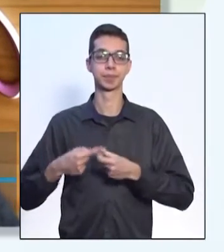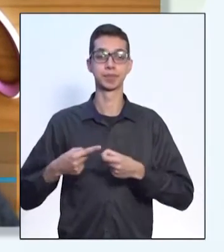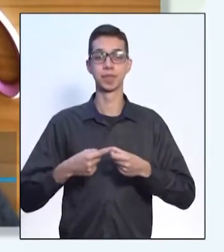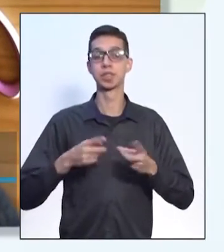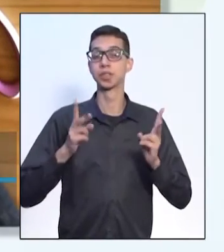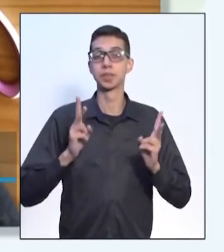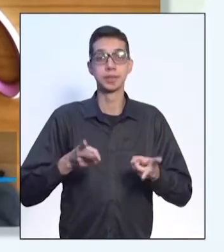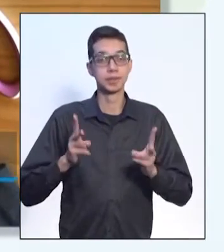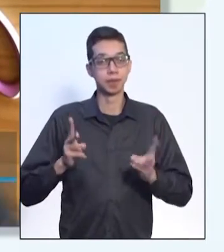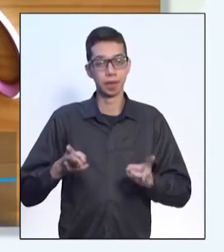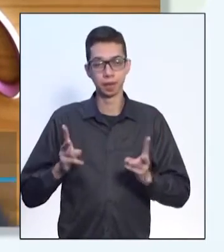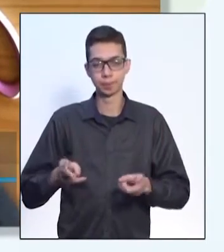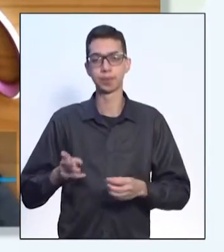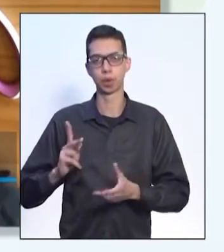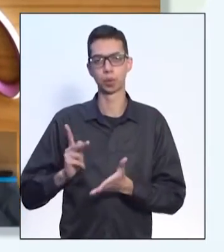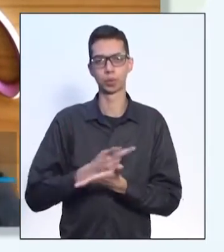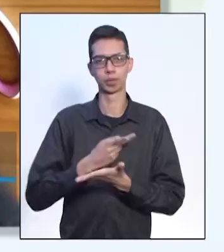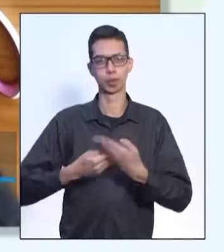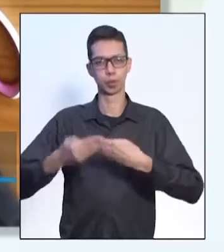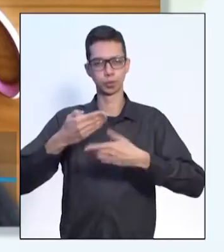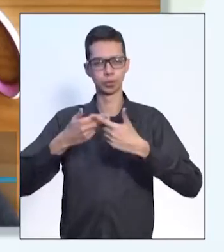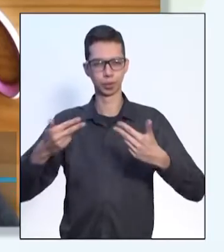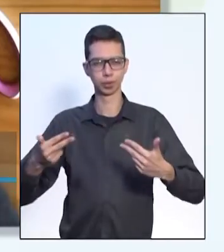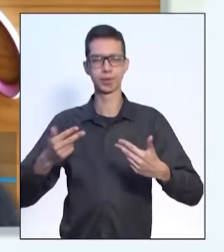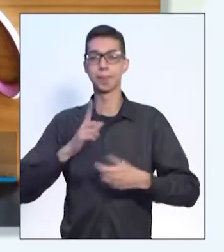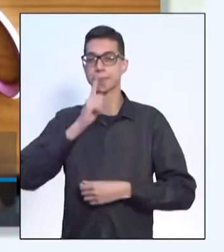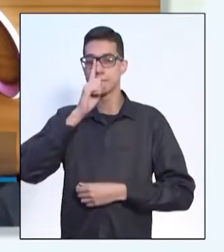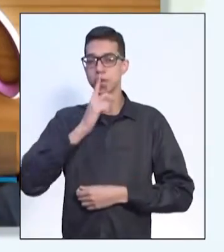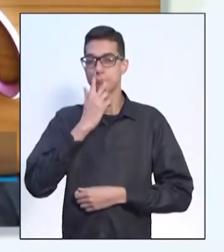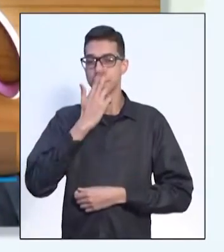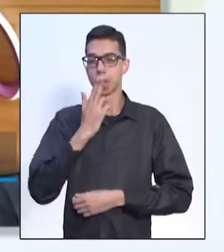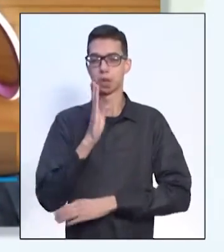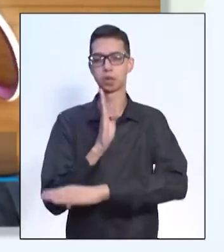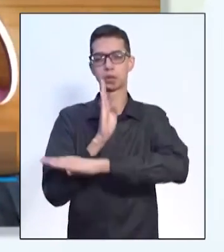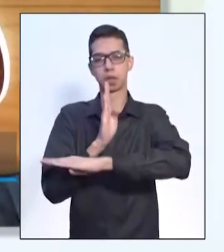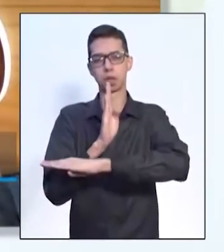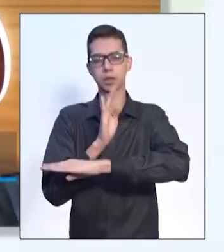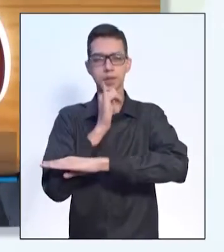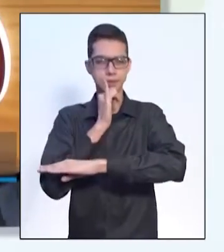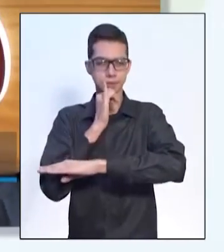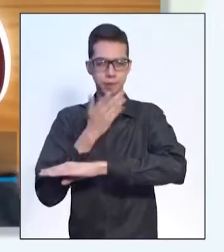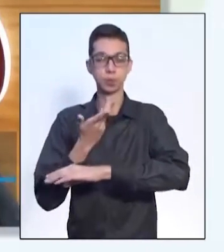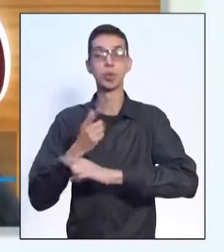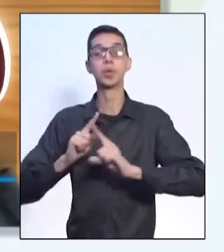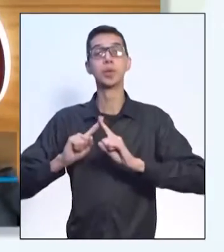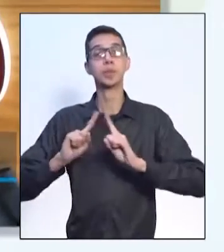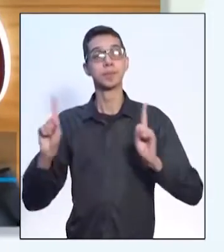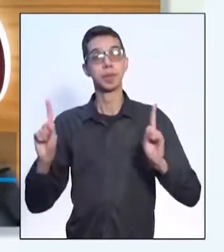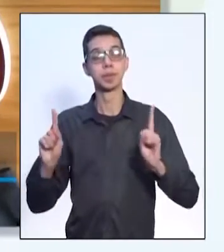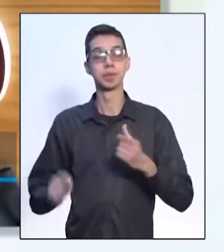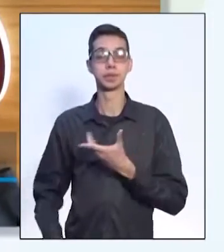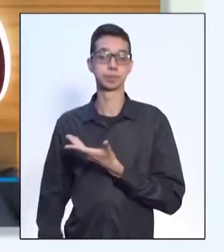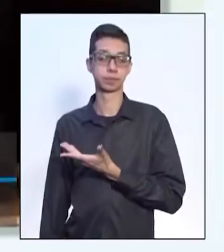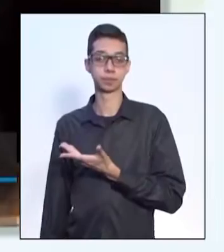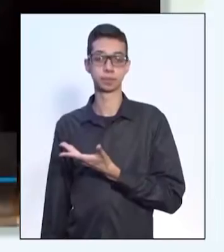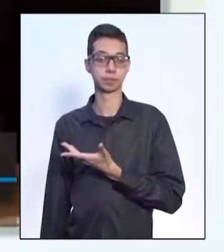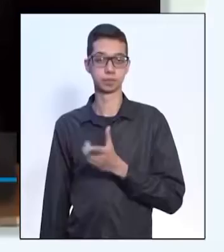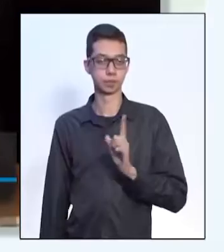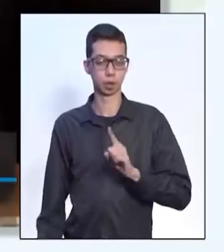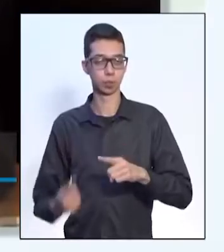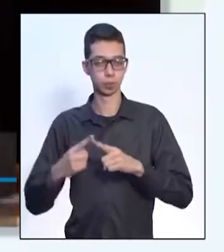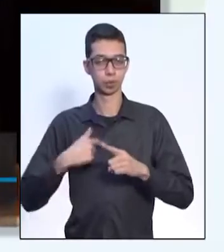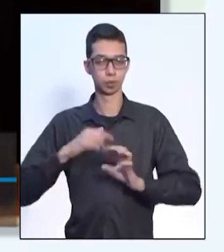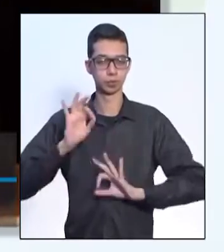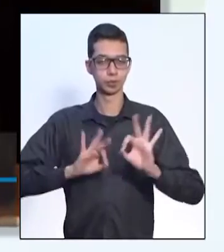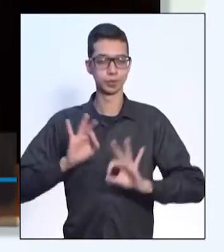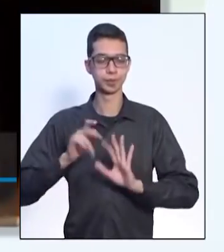pontiagudos. Mas aqui não, porque é a vista que eu quero ver da minha janela hackeada. E agora, como é que eu vou tornar isso daqui